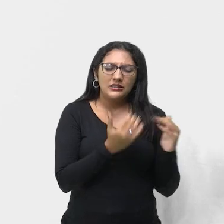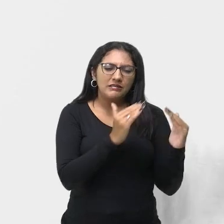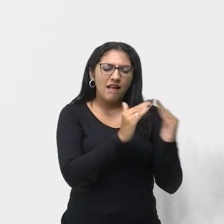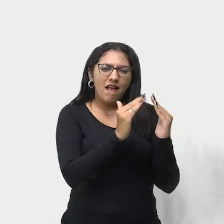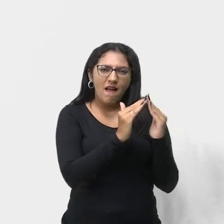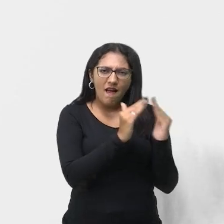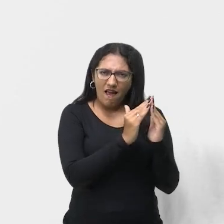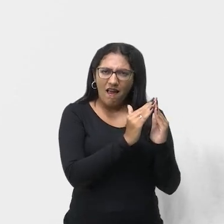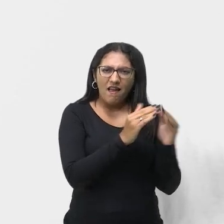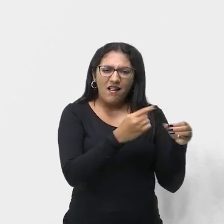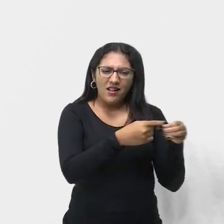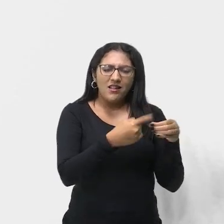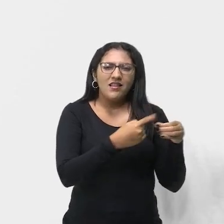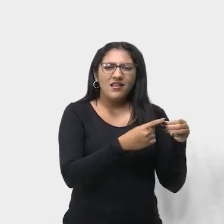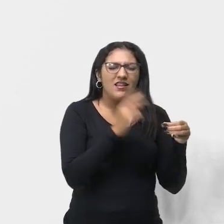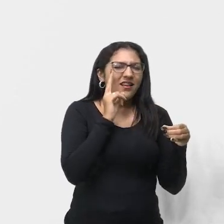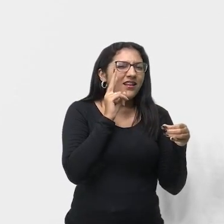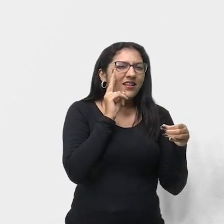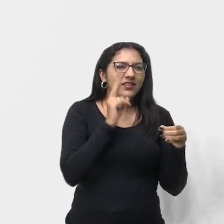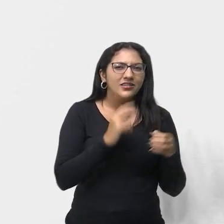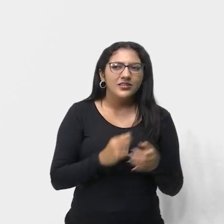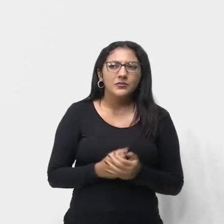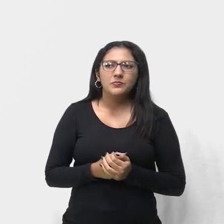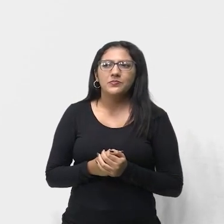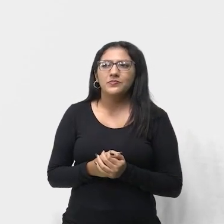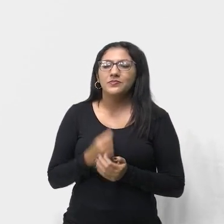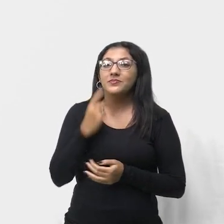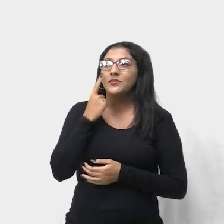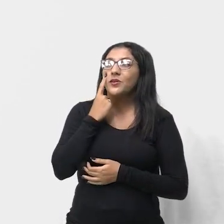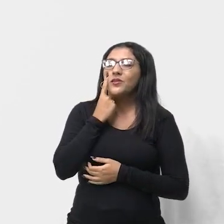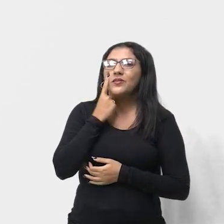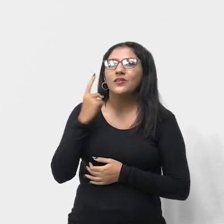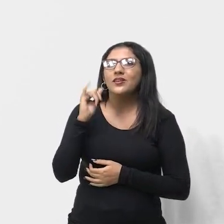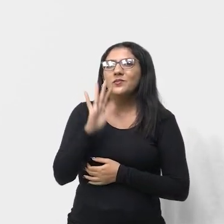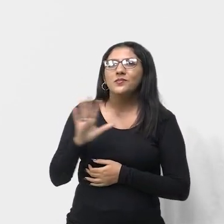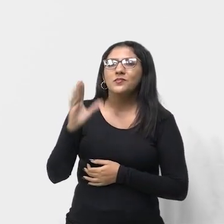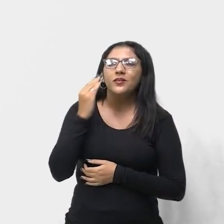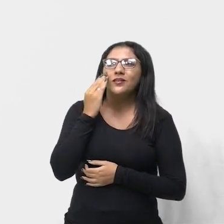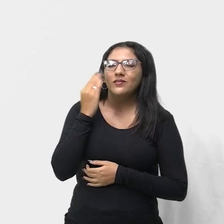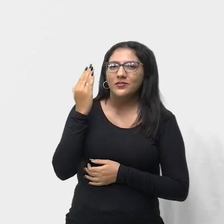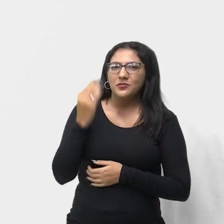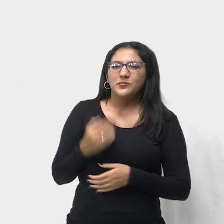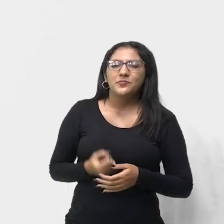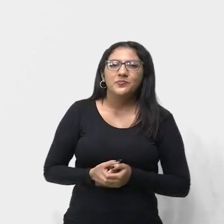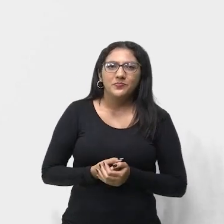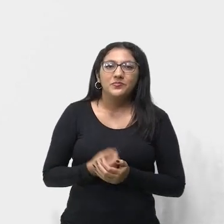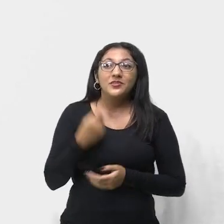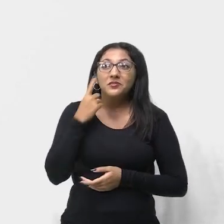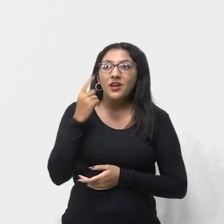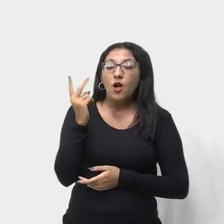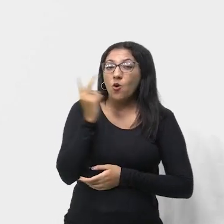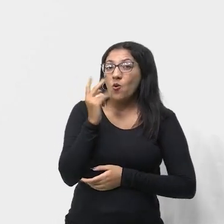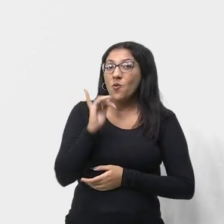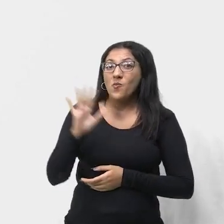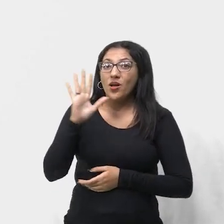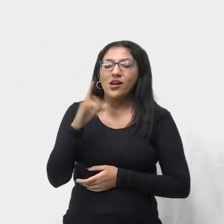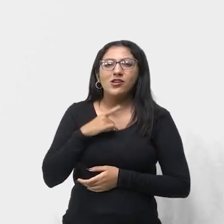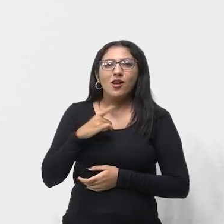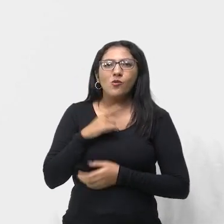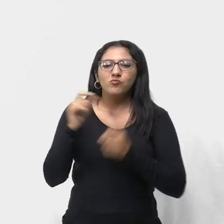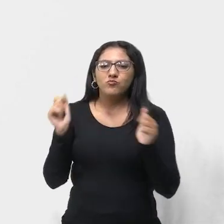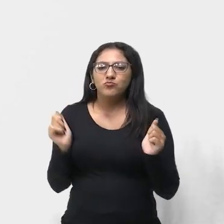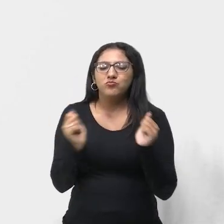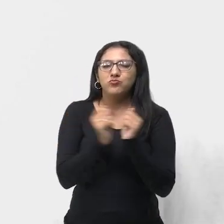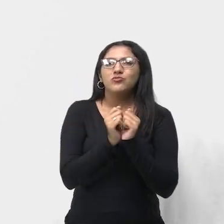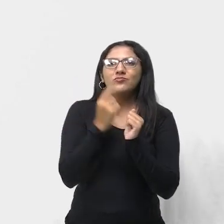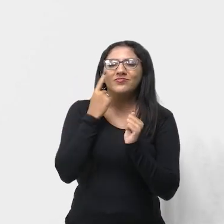ribeirinhas? A próxima imagem traz isso para nós. Olha só, colocamos a casa e o ninho de passarinho lado